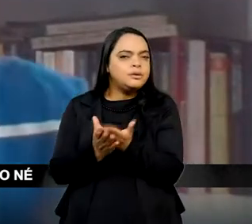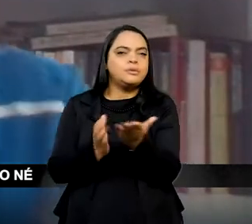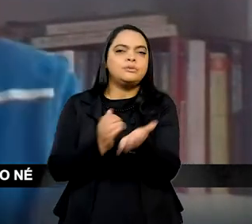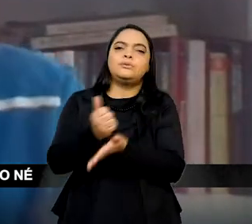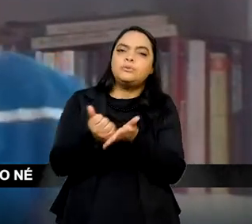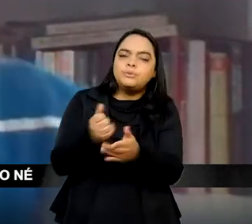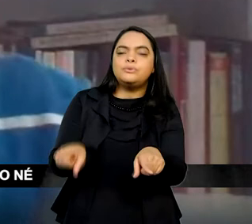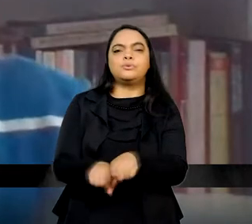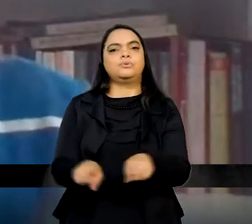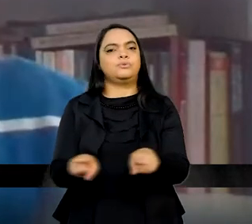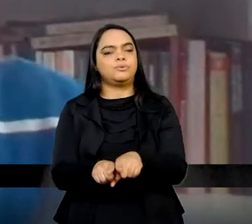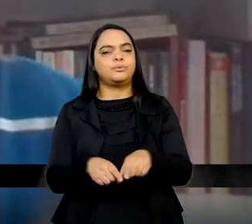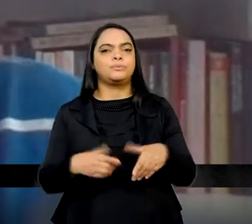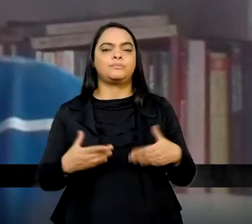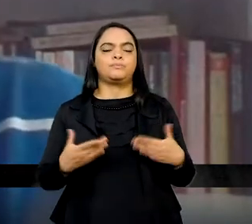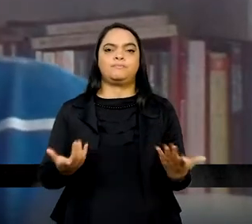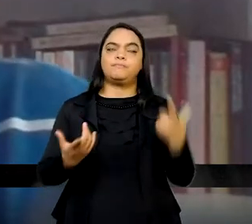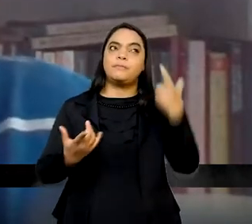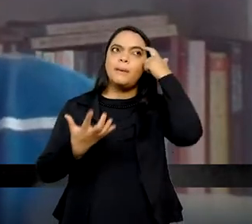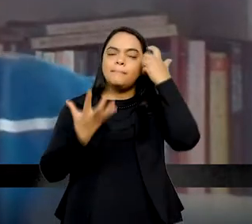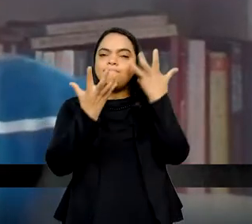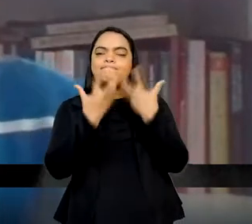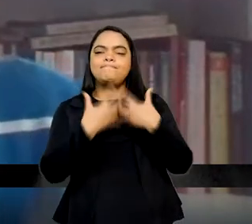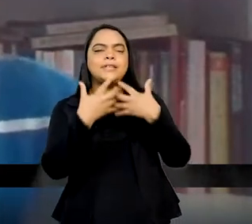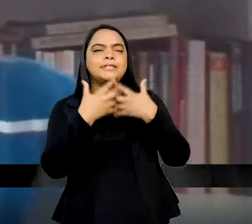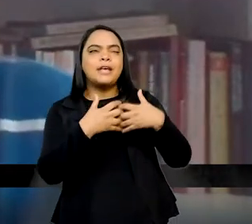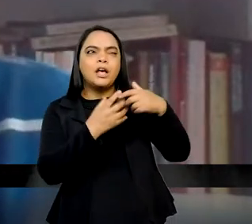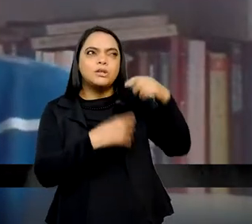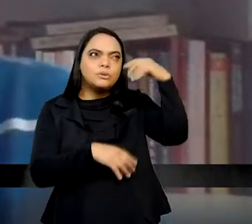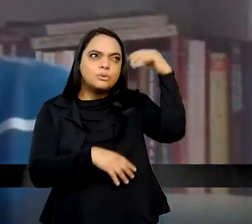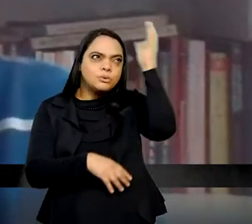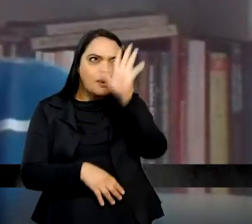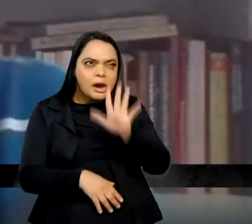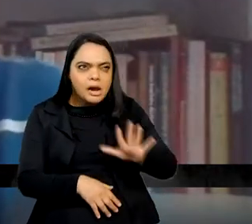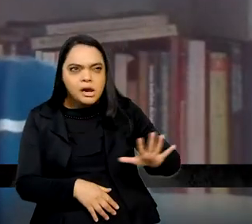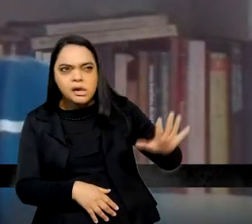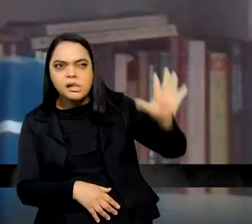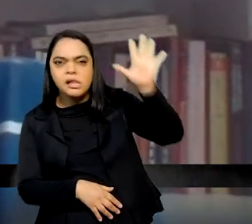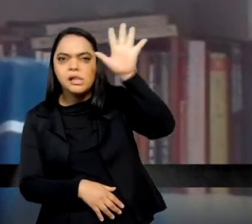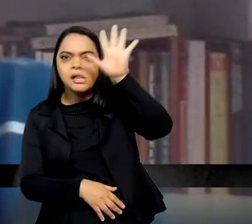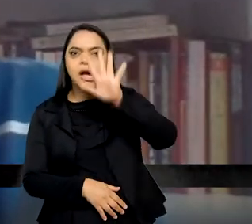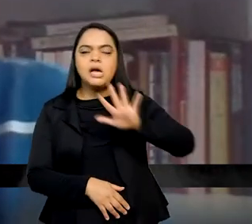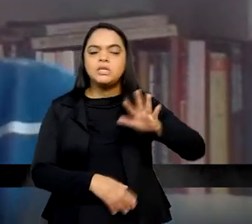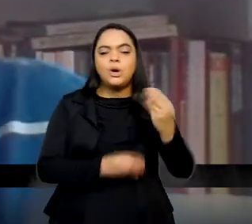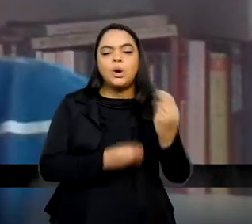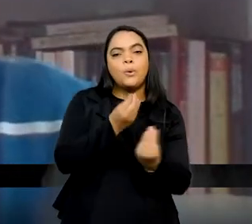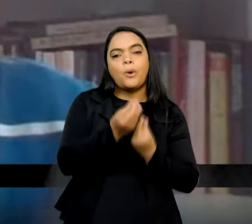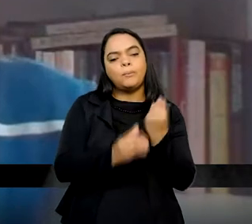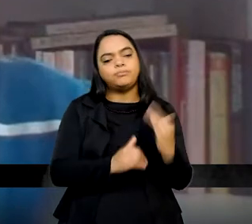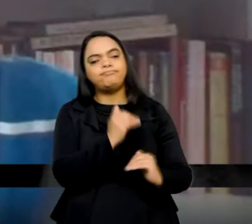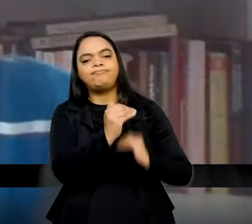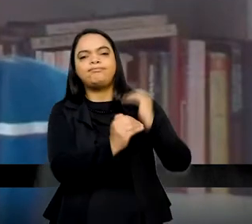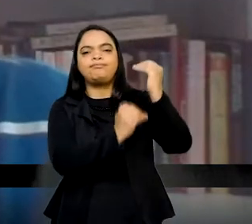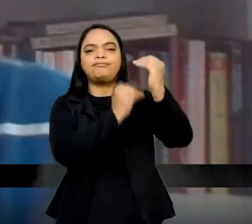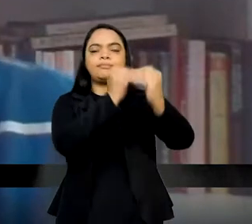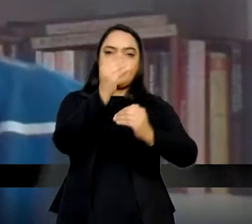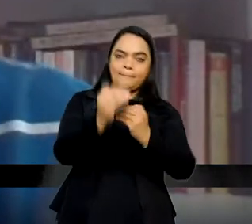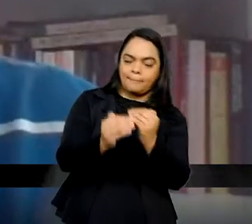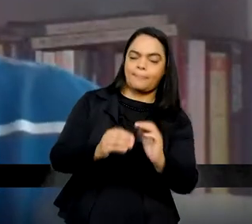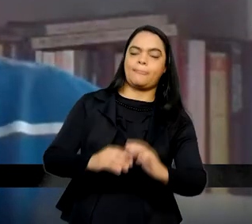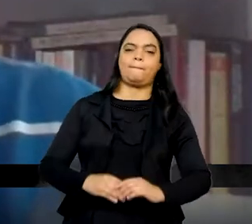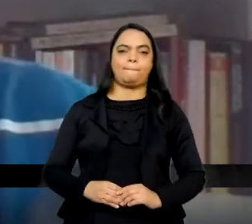o ensino, né, a pensar esse Brasil, né, essa construção da independência e pensar um pouco esse